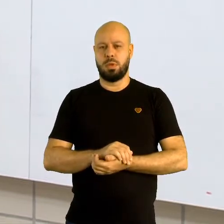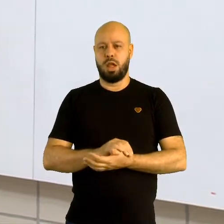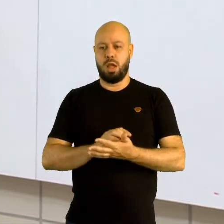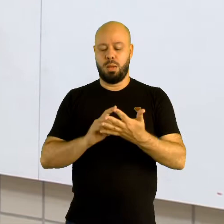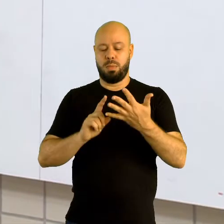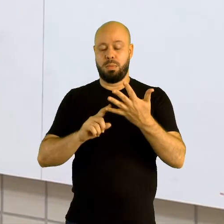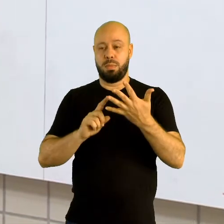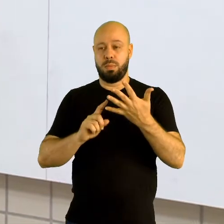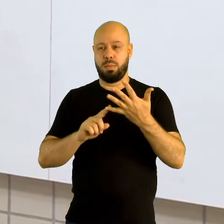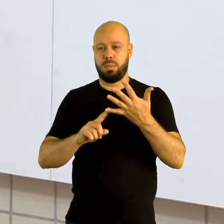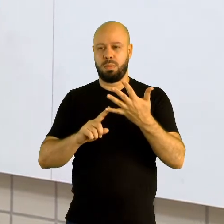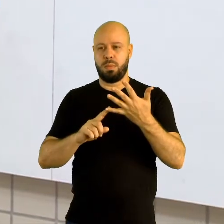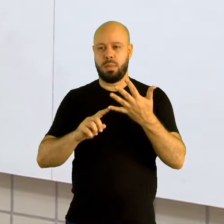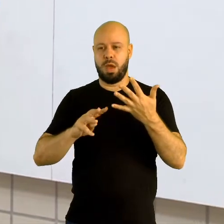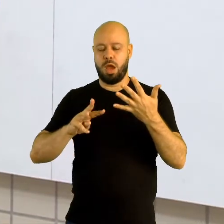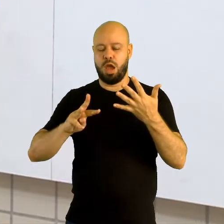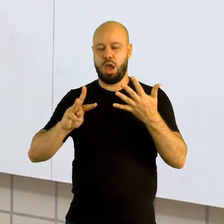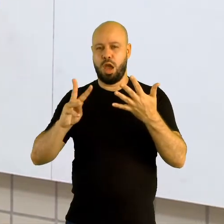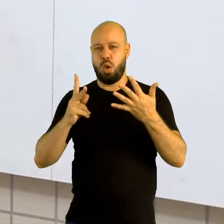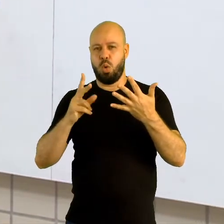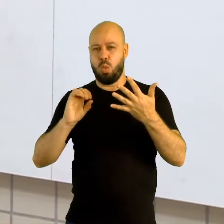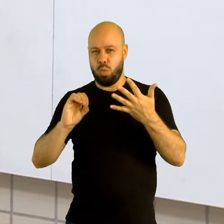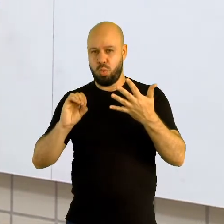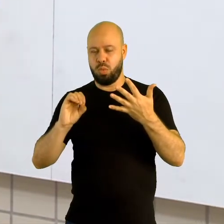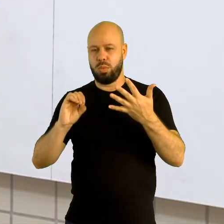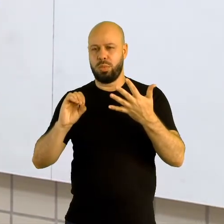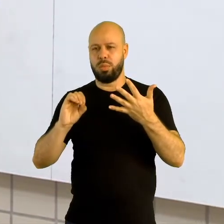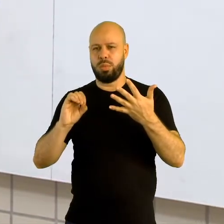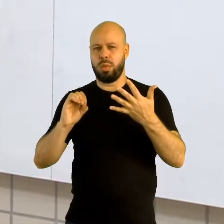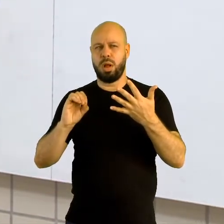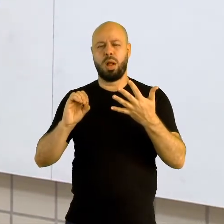who, que aí nós temos então